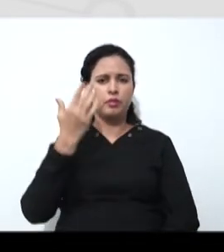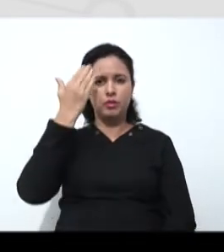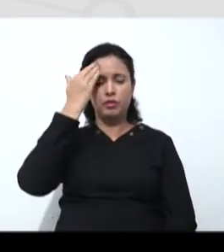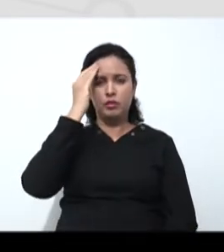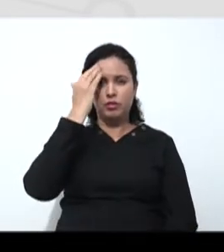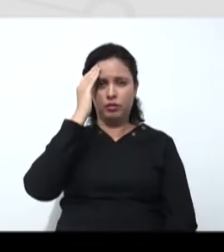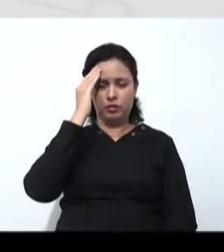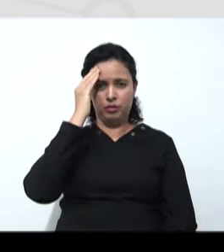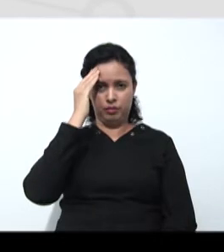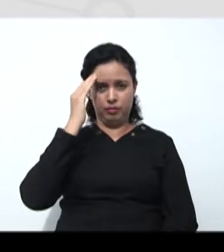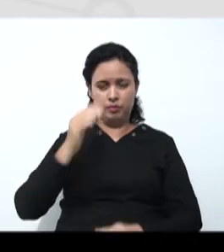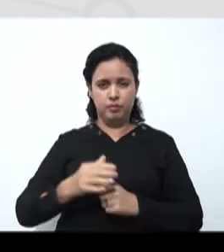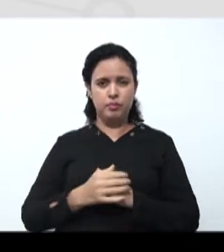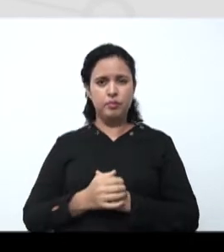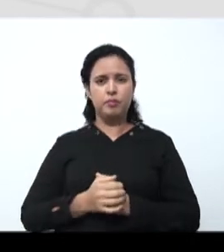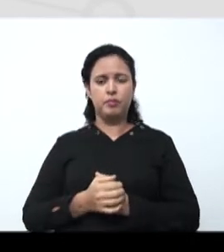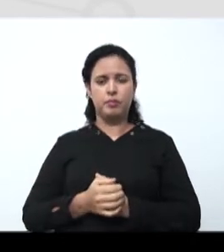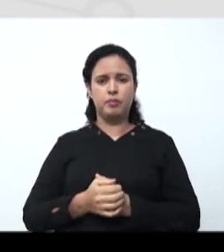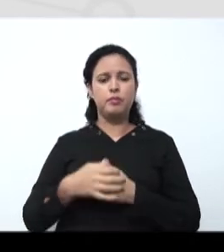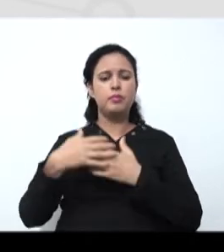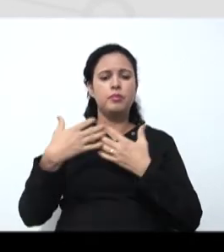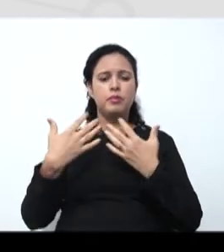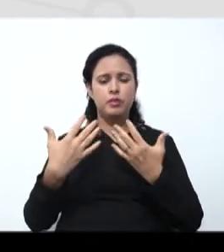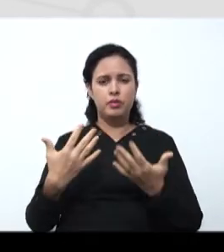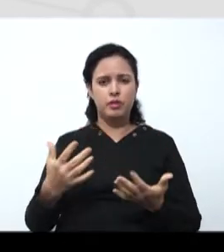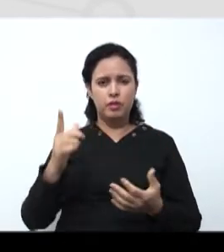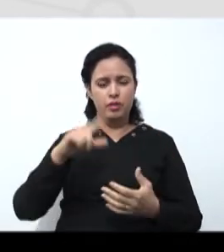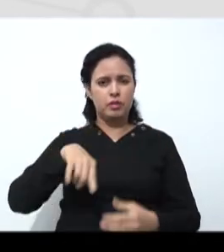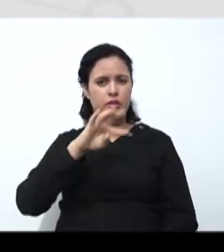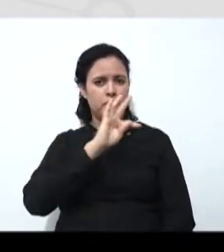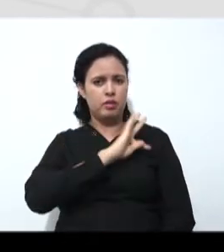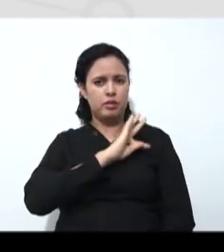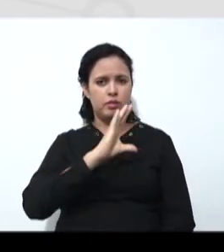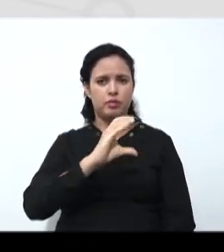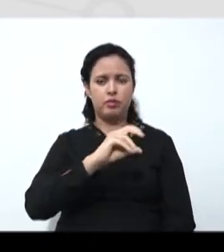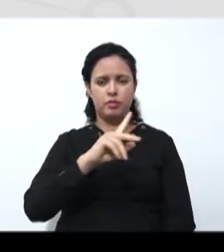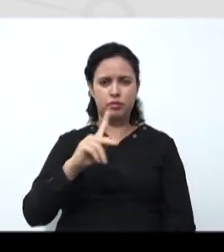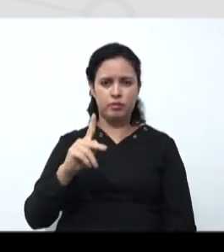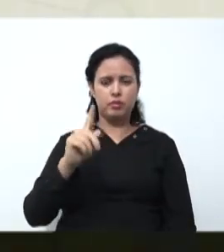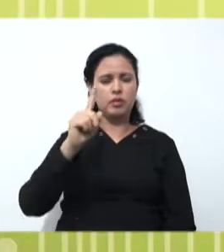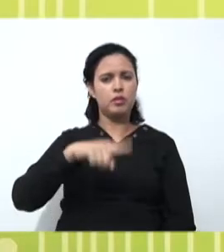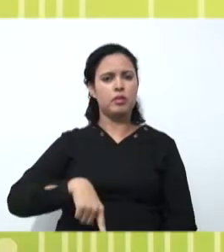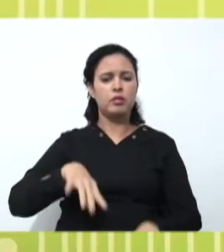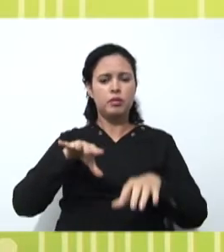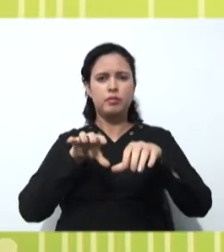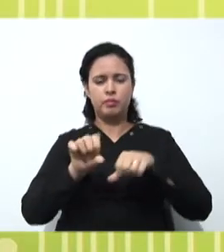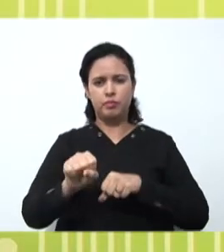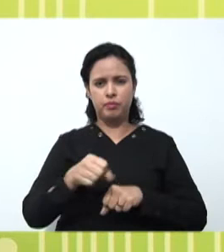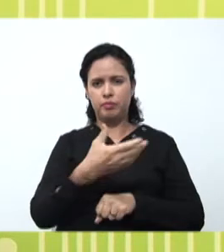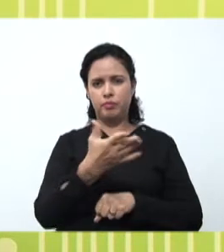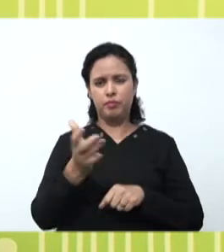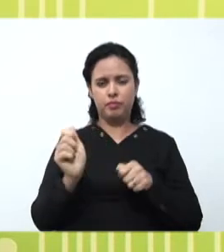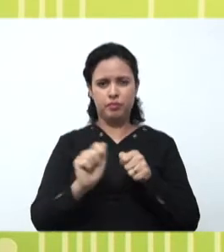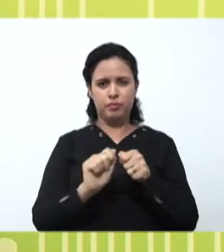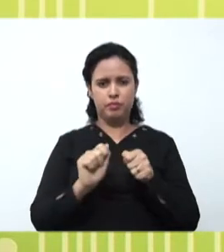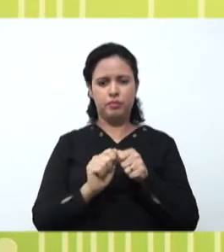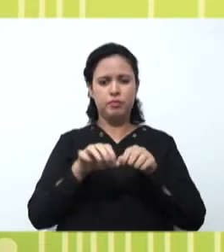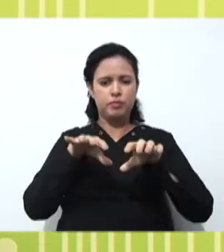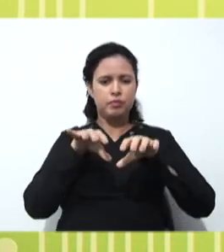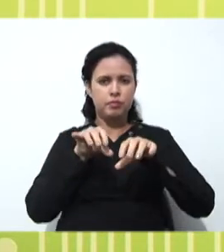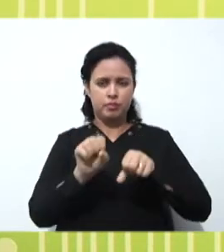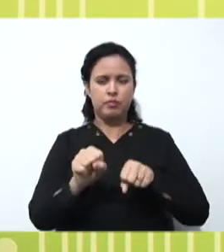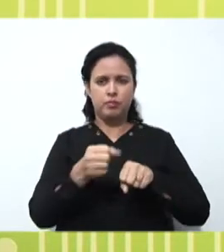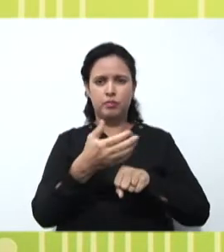sobre gestão. Inclusive essa, que é o técnico em cooperativismo, é uma capacitação que vocês estão fazendo, a qualificação que vocês